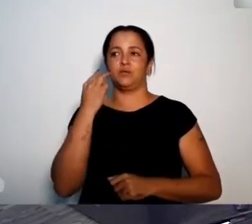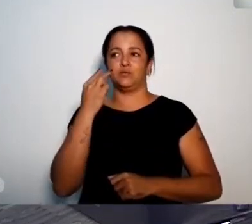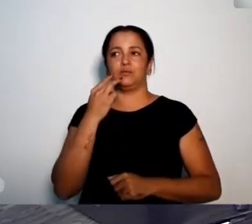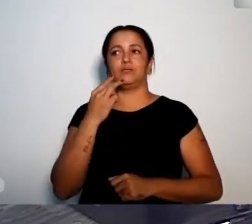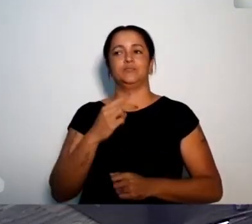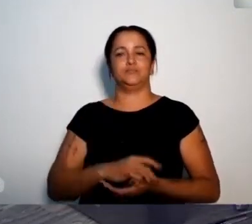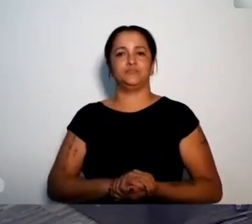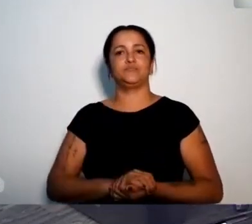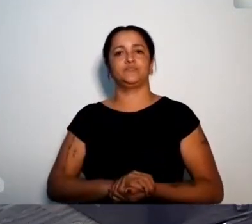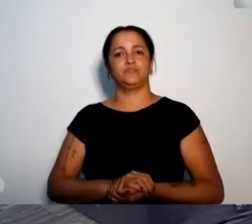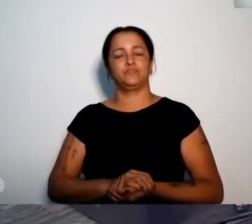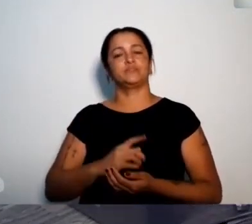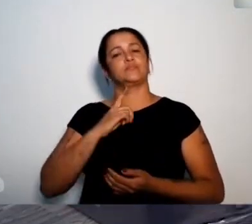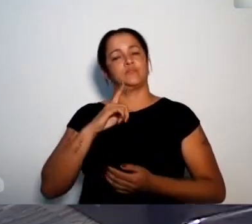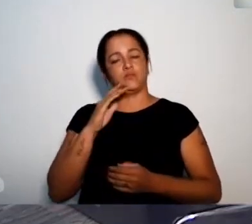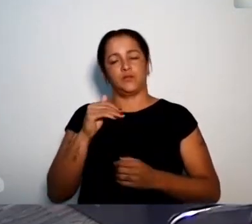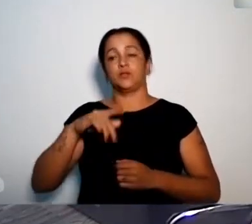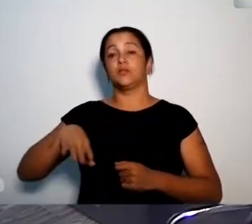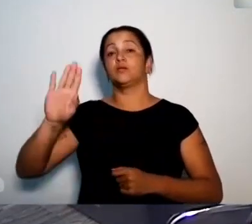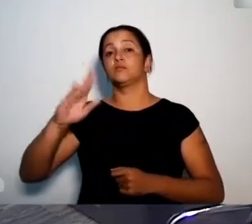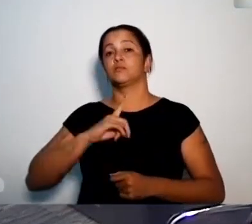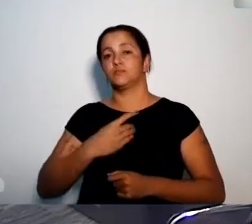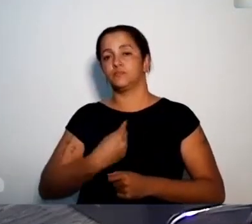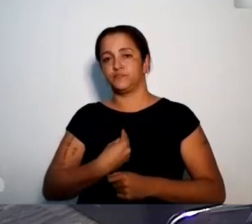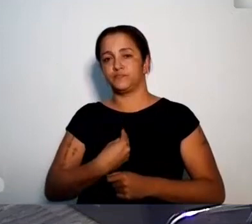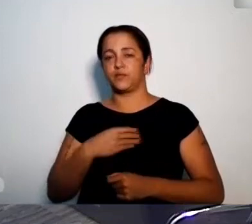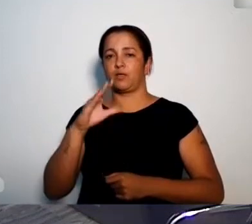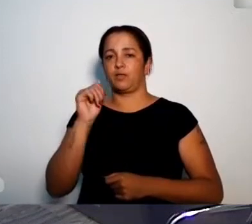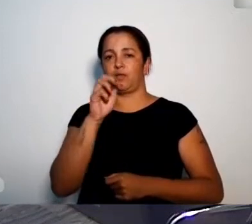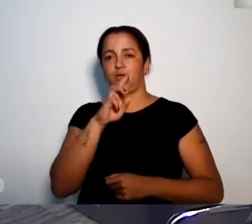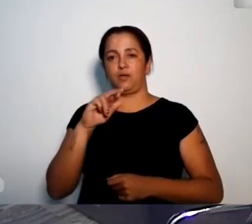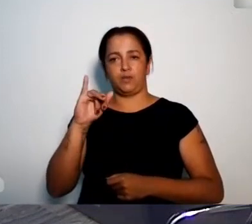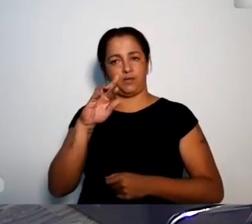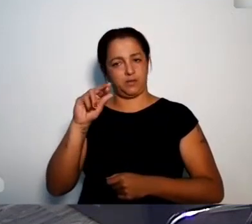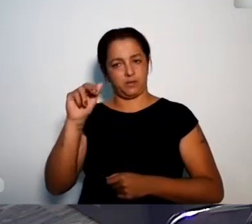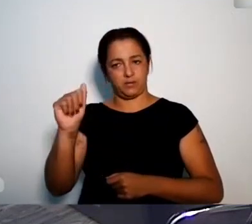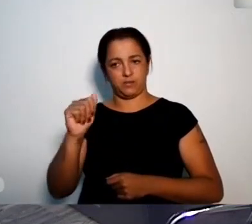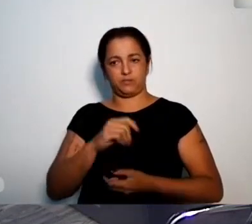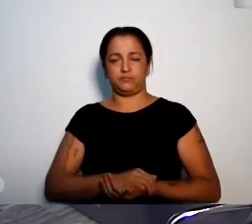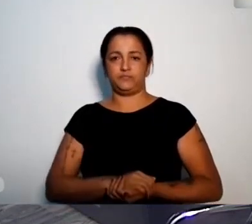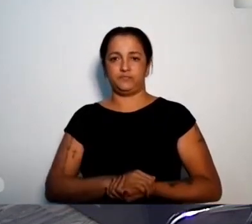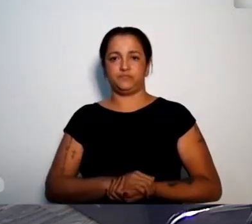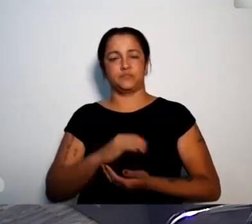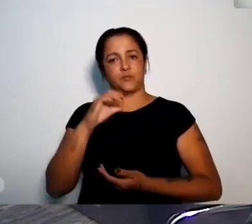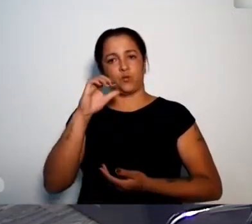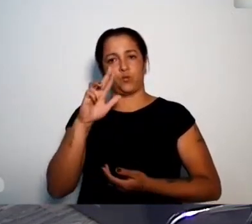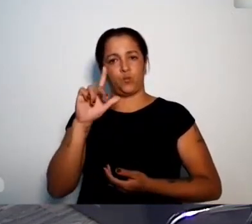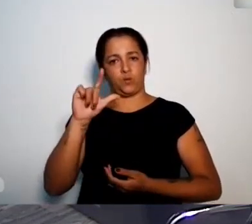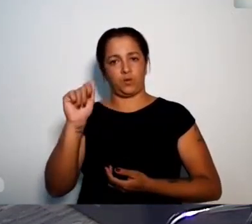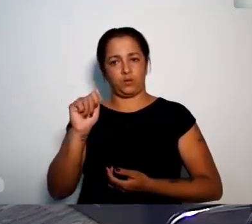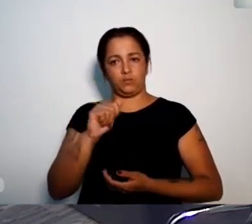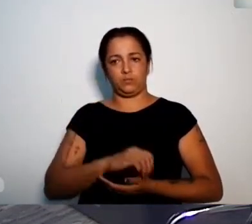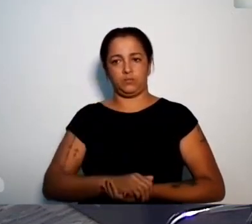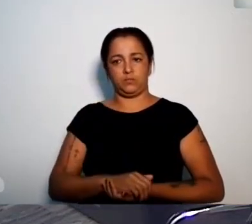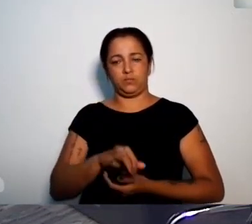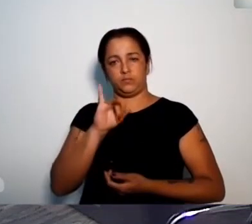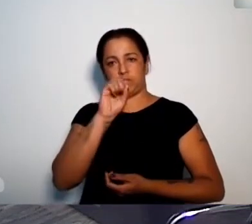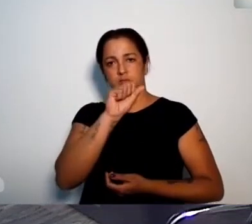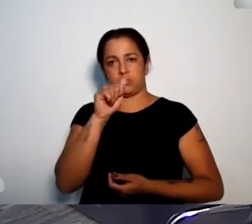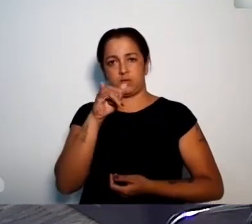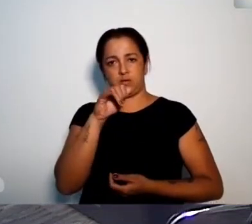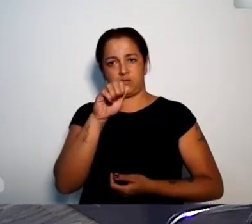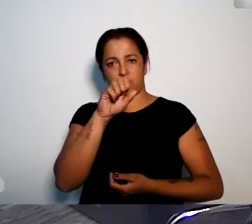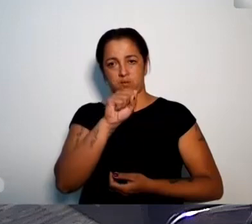Carlos Trigo. Presente. Vereador Carreira. Presente. Vereador Kula. Presente. Vereador Isaías Colino.